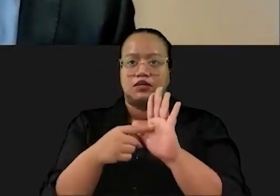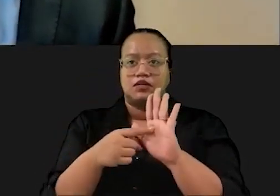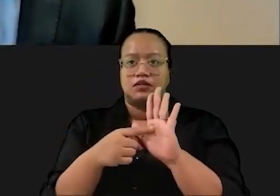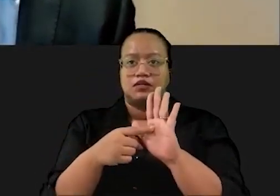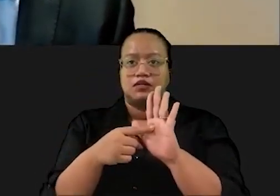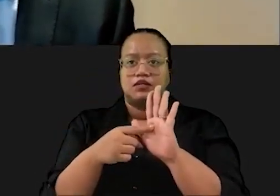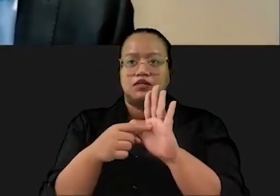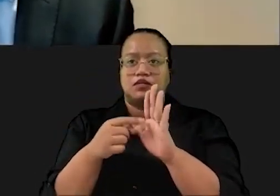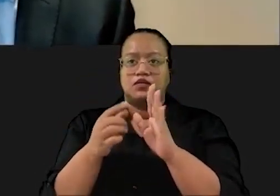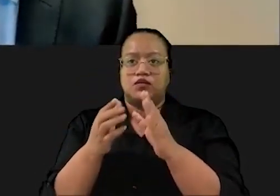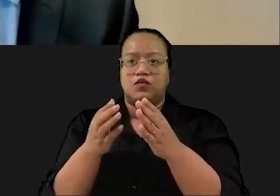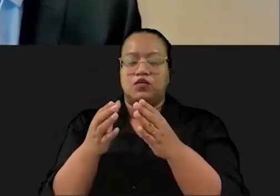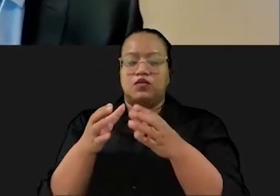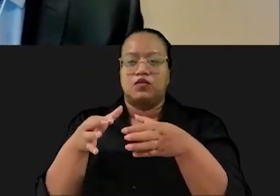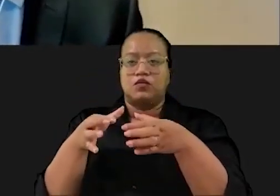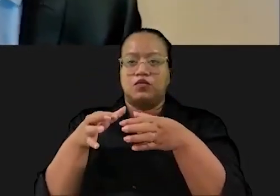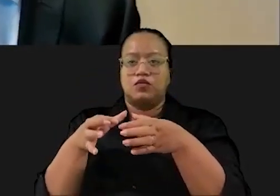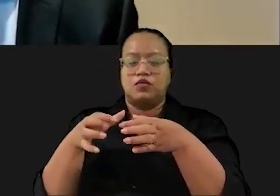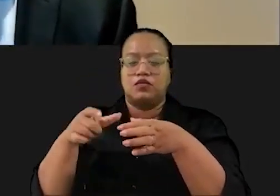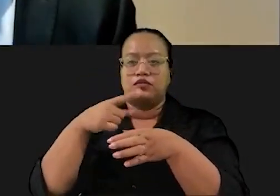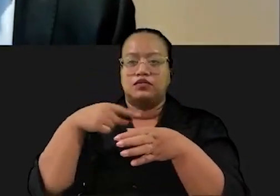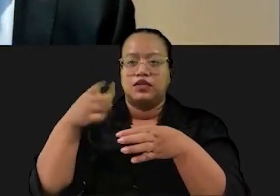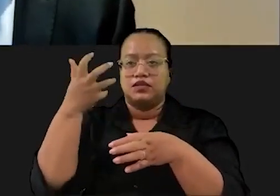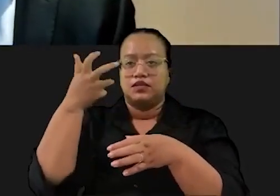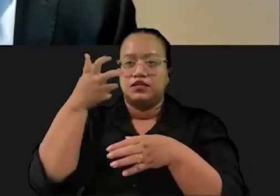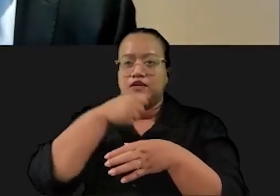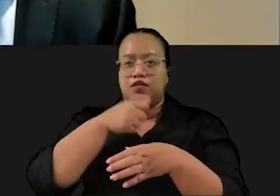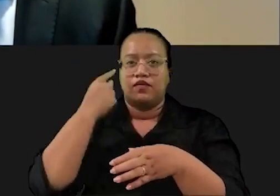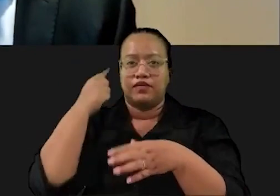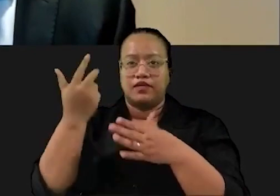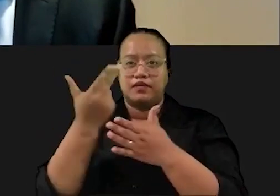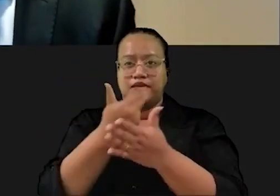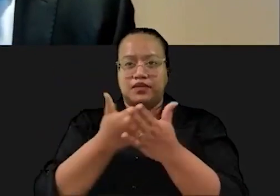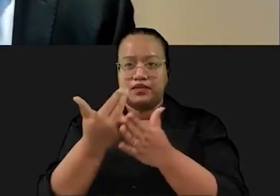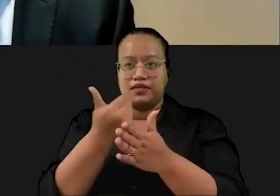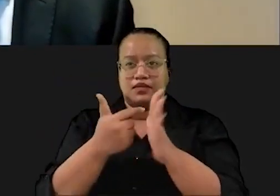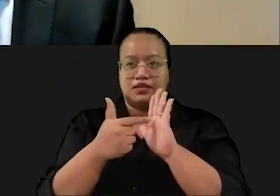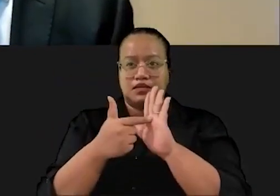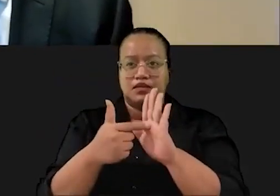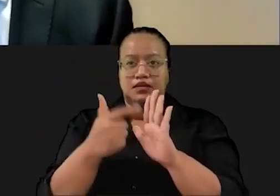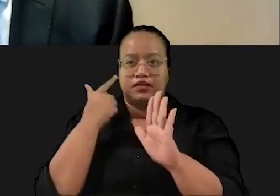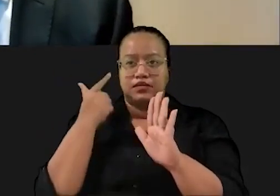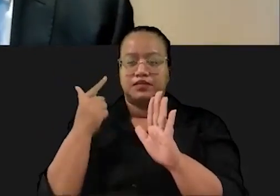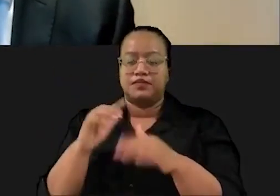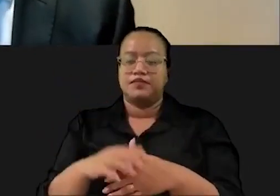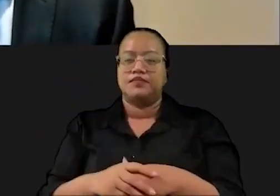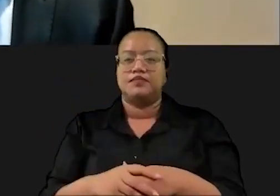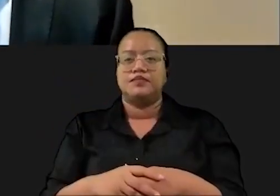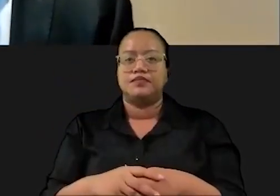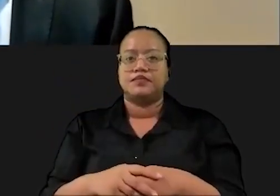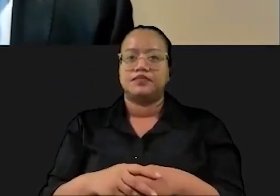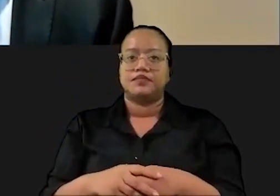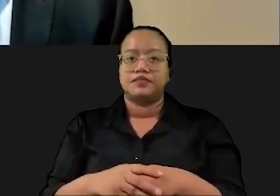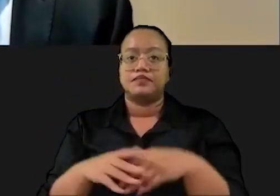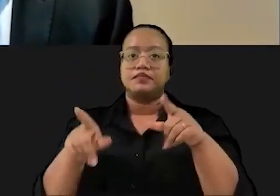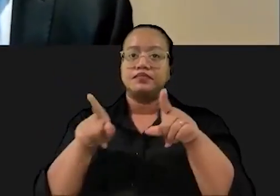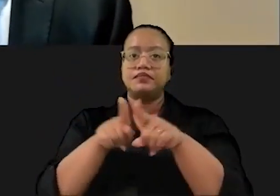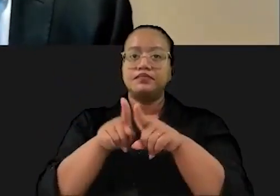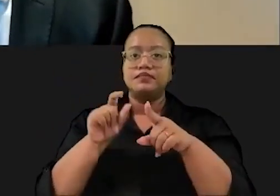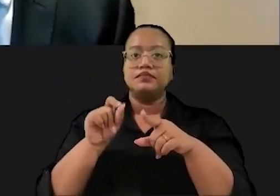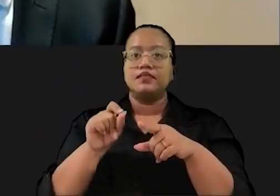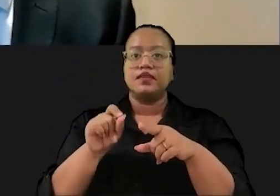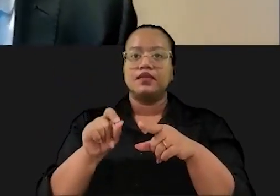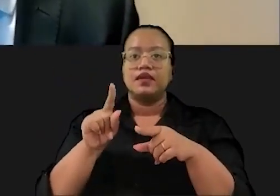módulo que estava flutuando naquela boia que eu mostrei na imagem inicial, e o fluxo de desenvolvimento da interface do usuário. Tá? Esses são